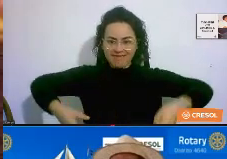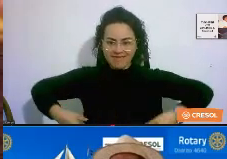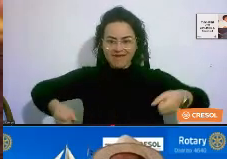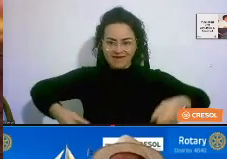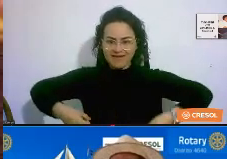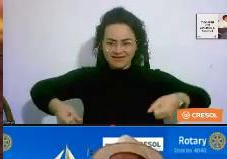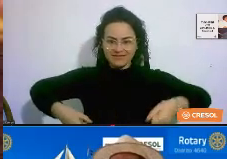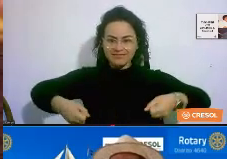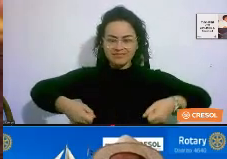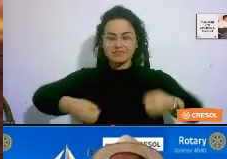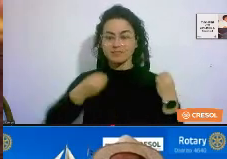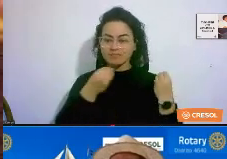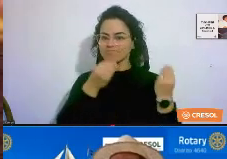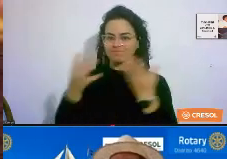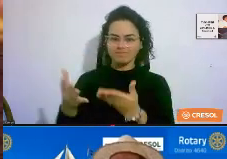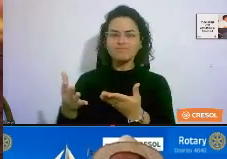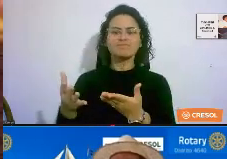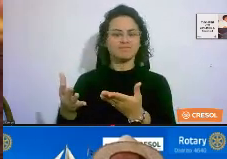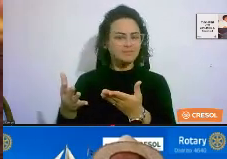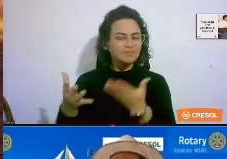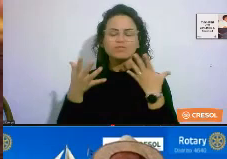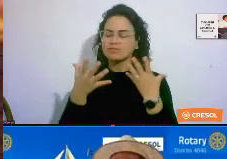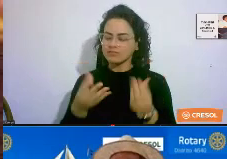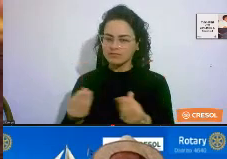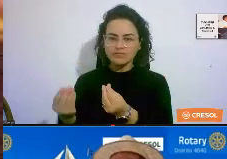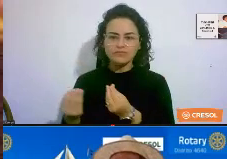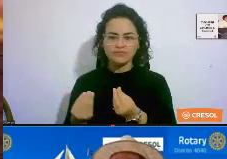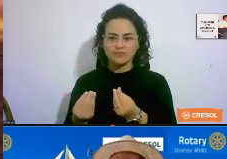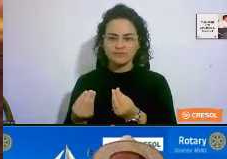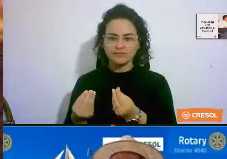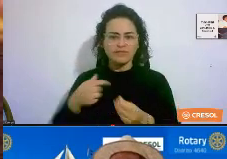aqui no meu pedaço. Constantemente eu compro